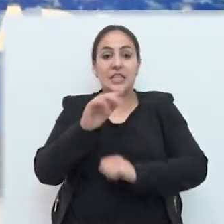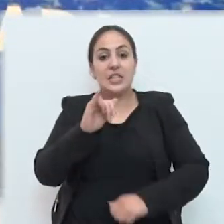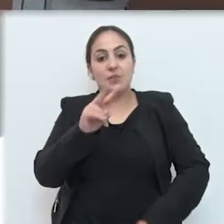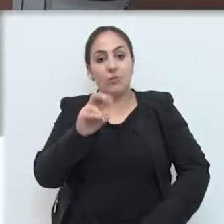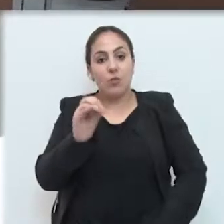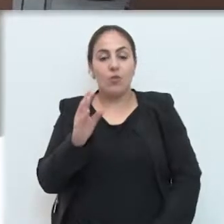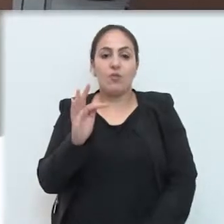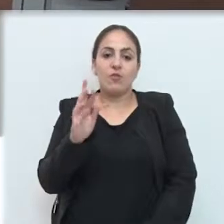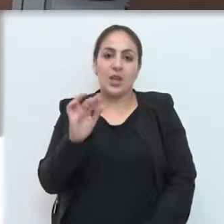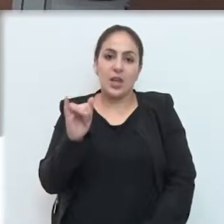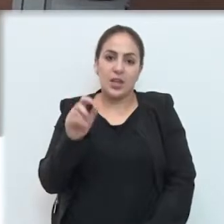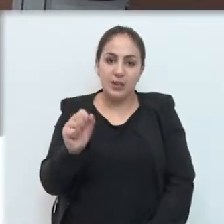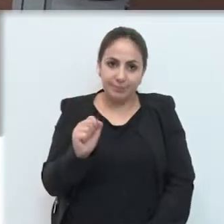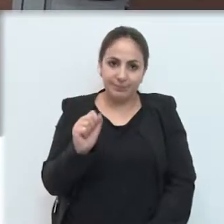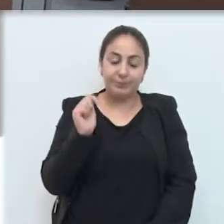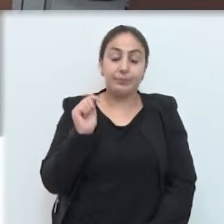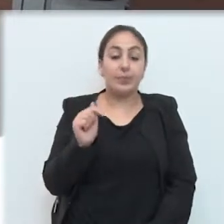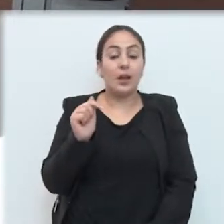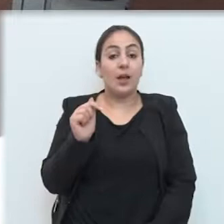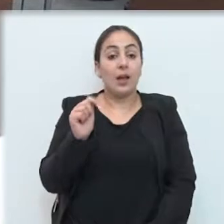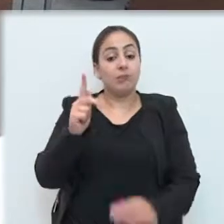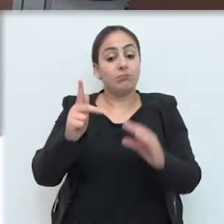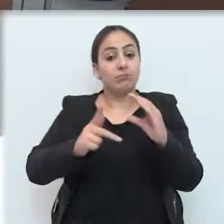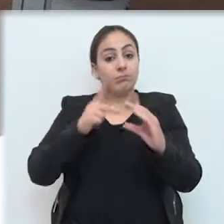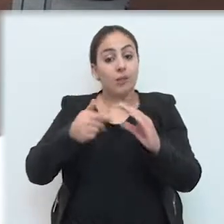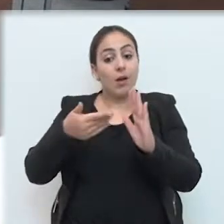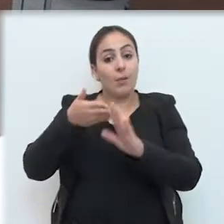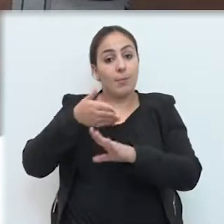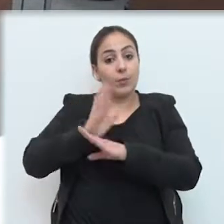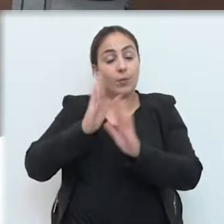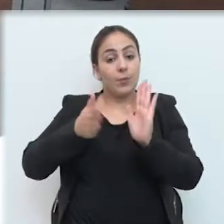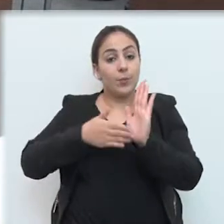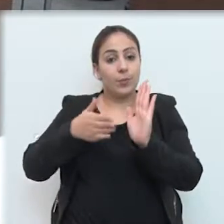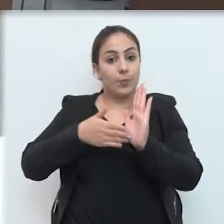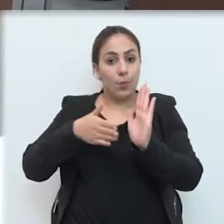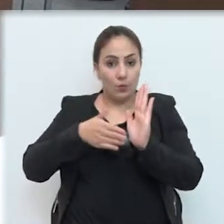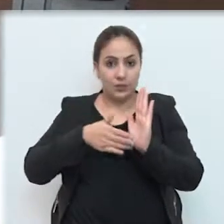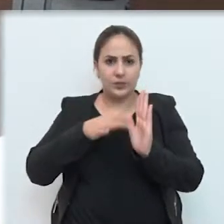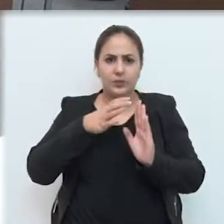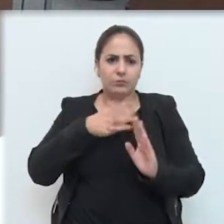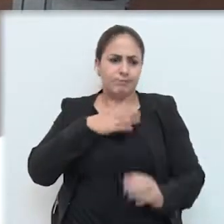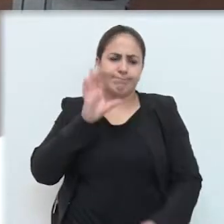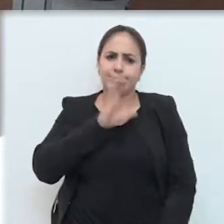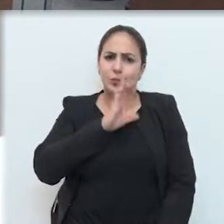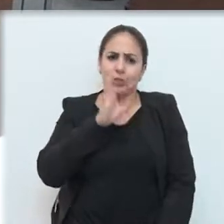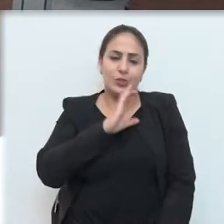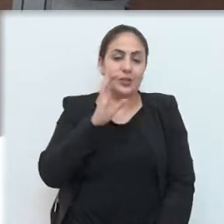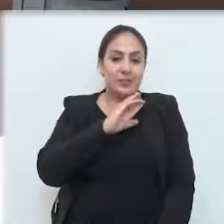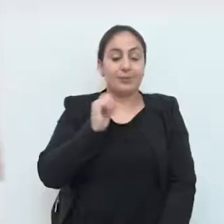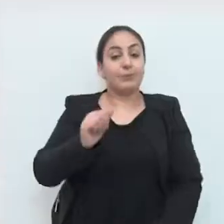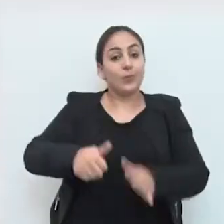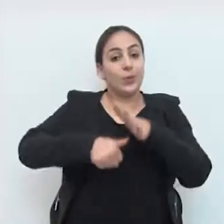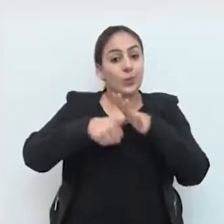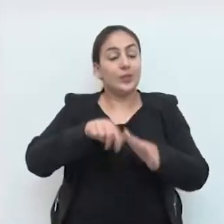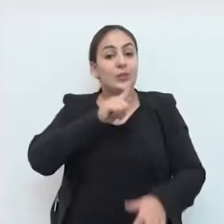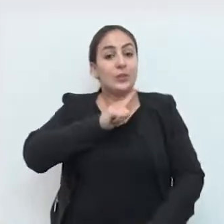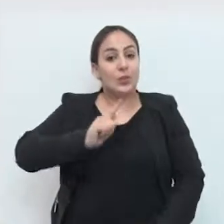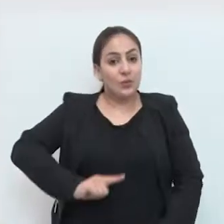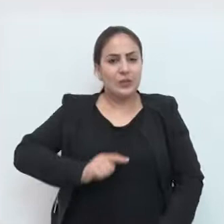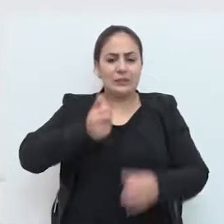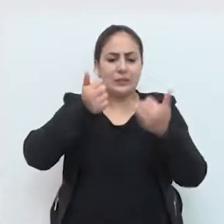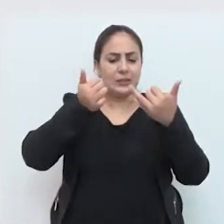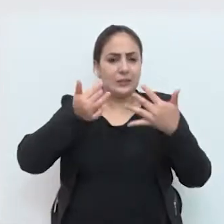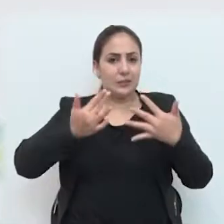Ferreira. O Legislativo aprovou a proposta, que tramitou em caráter de urgência. O líder